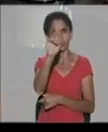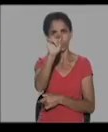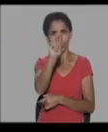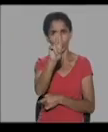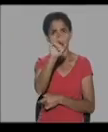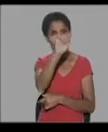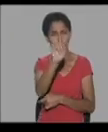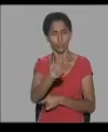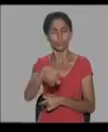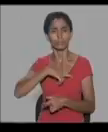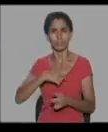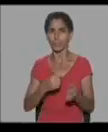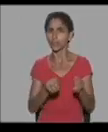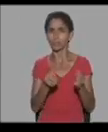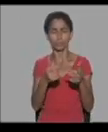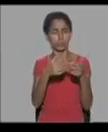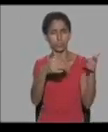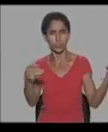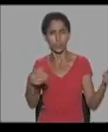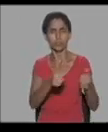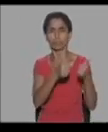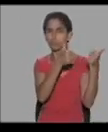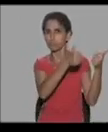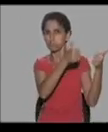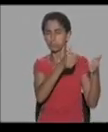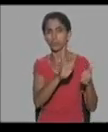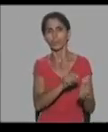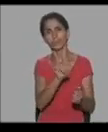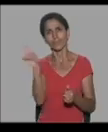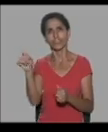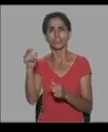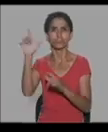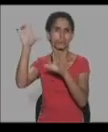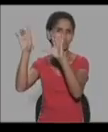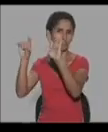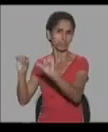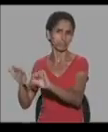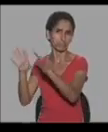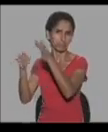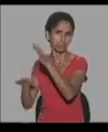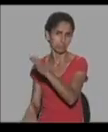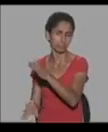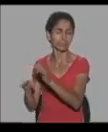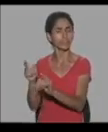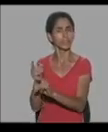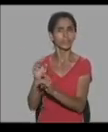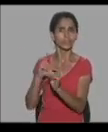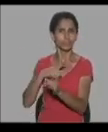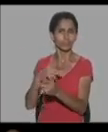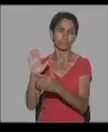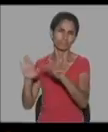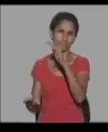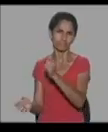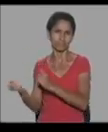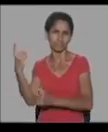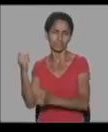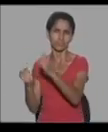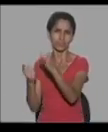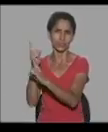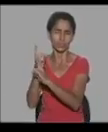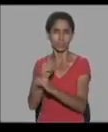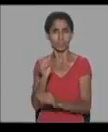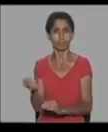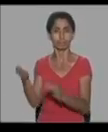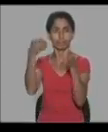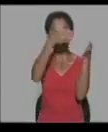lá no barraco, a gente fazia uns encontros, o negócio estava meio murchando, mas ainda rolava os nossos encontros lá. E quando eu chego em Oswaldo